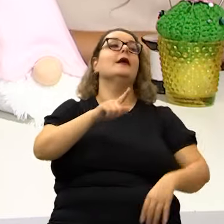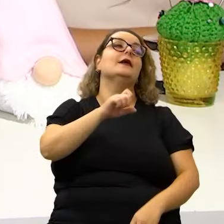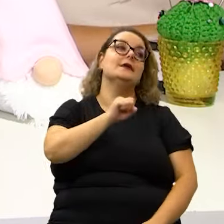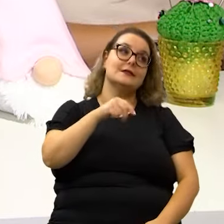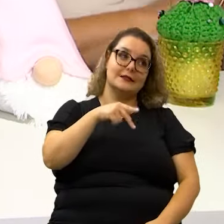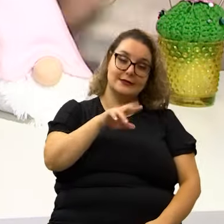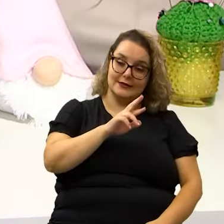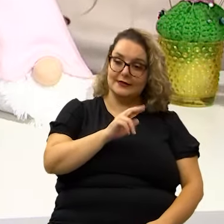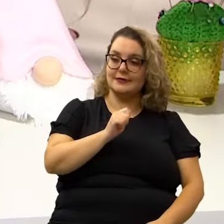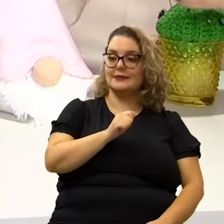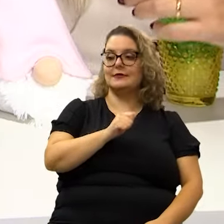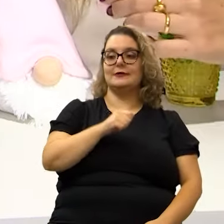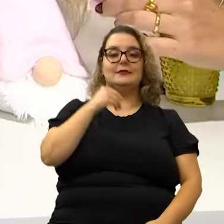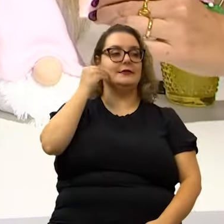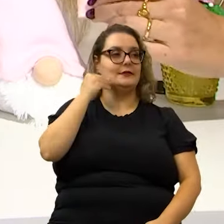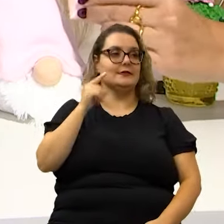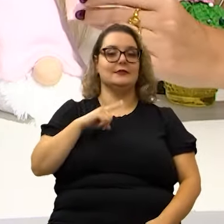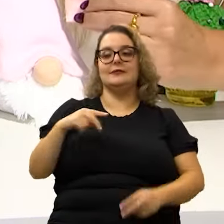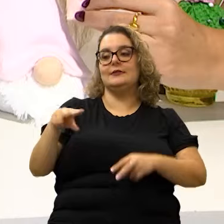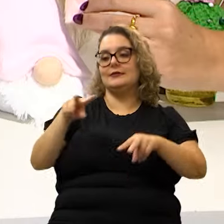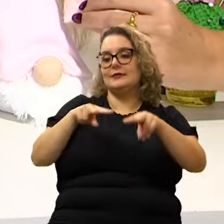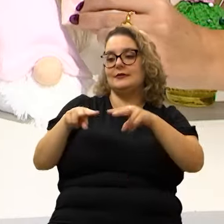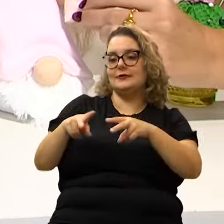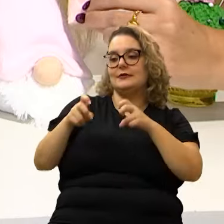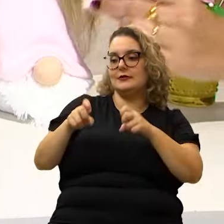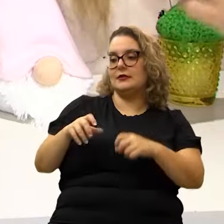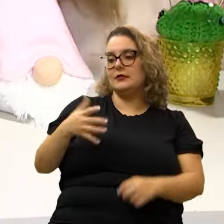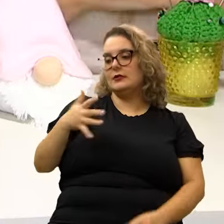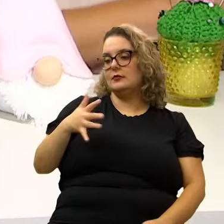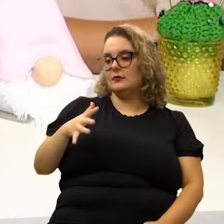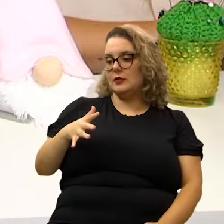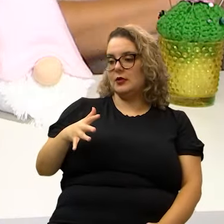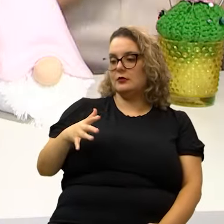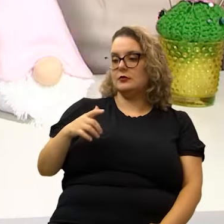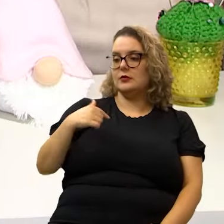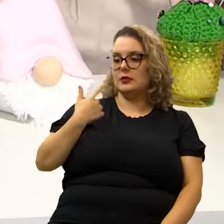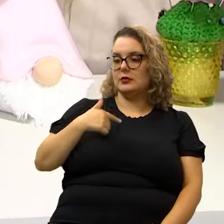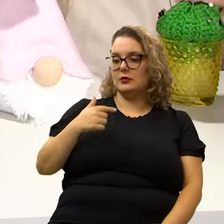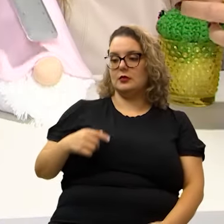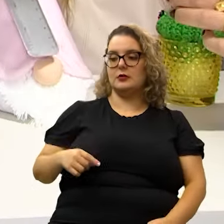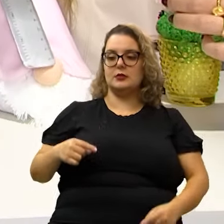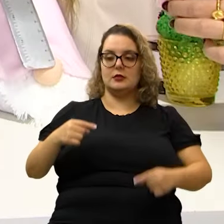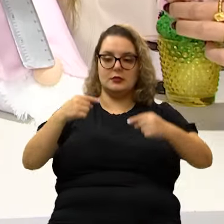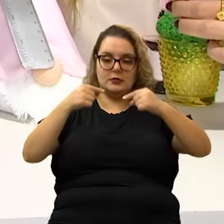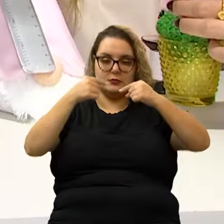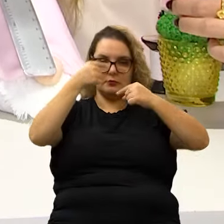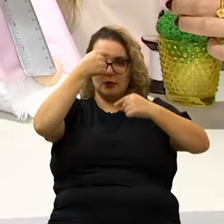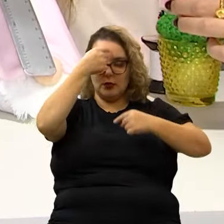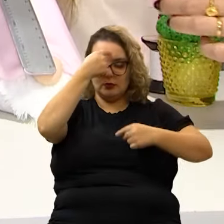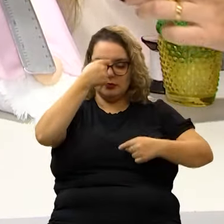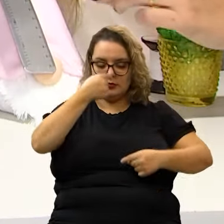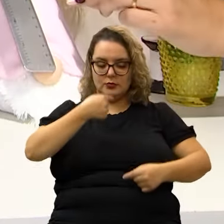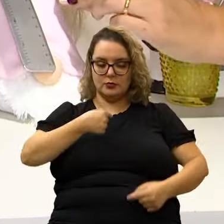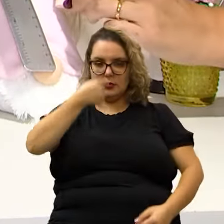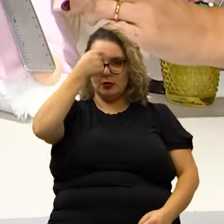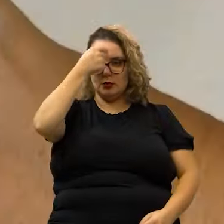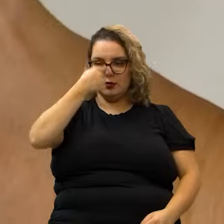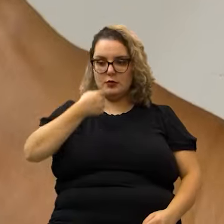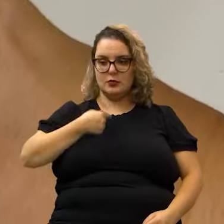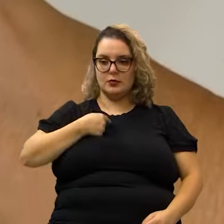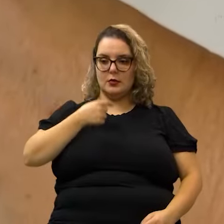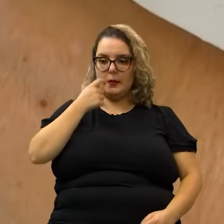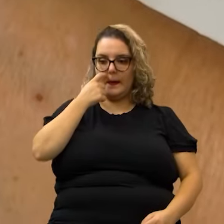Já tem um olho clínico. Já vai no... Então, mais ou menos aqui da nossa linha, né, imaginária aqui no meio, eu